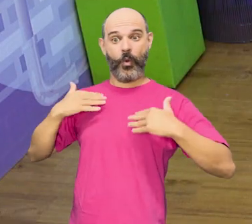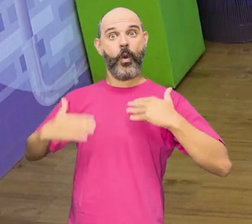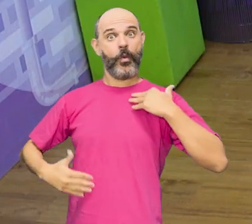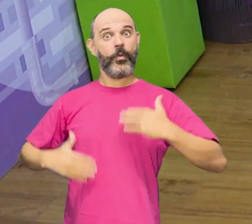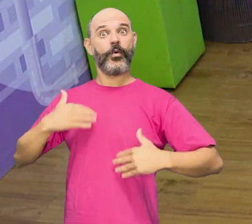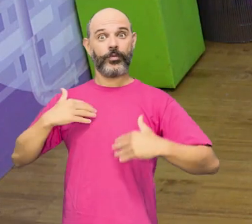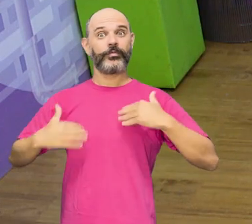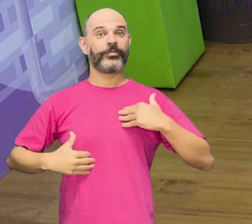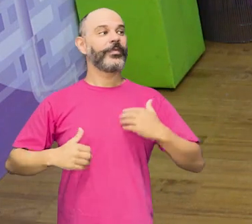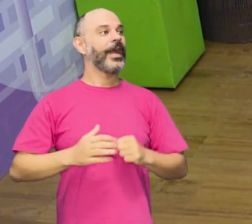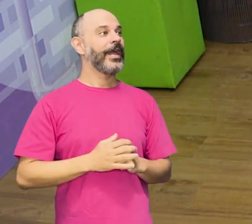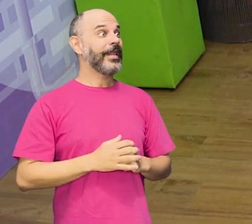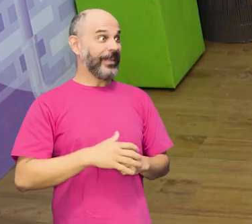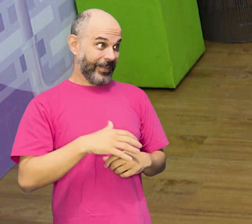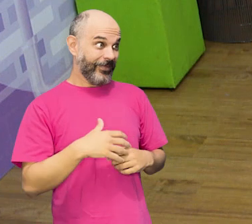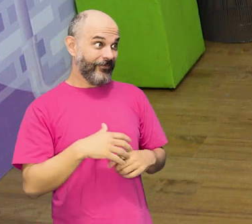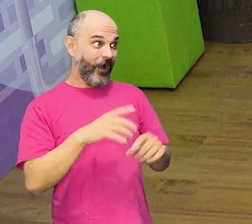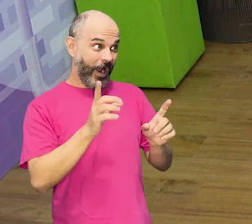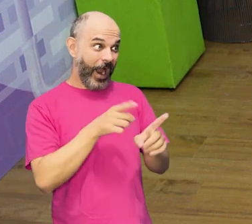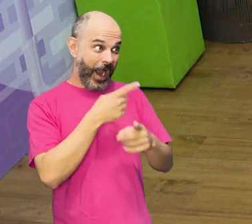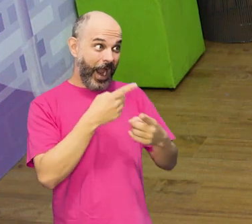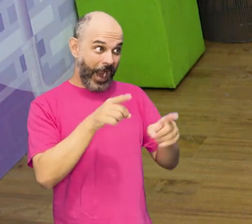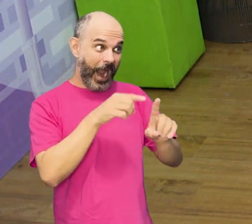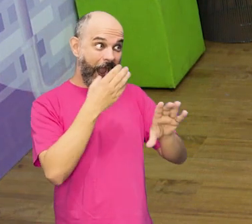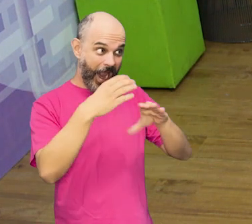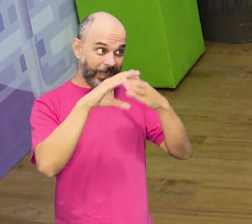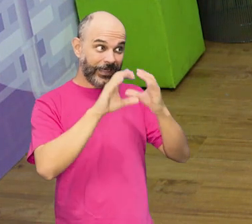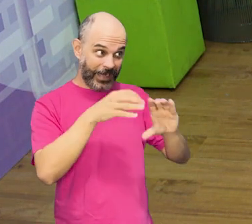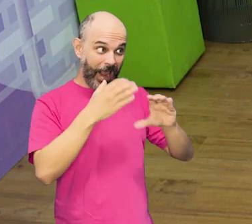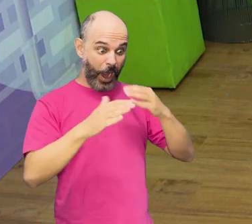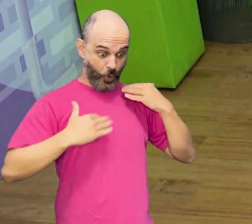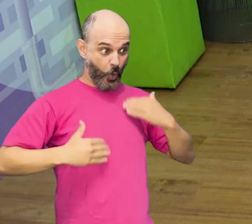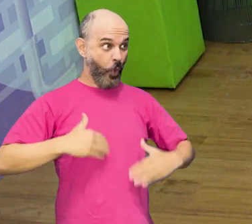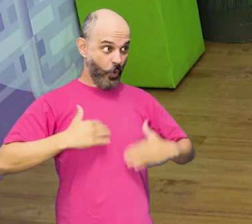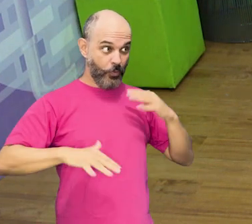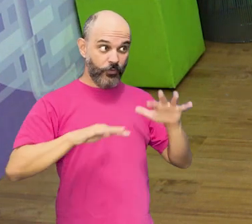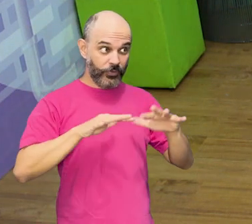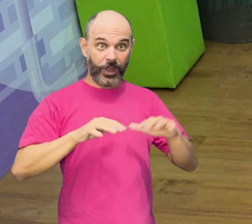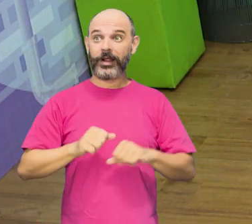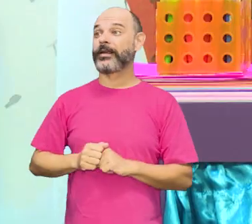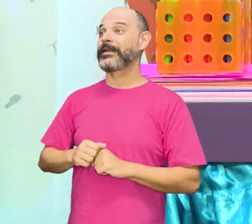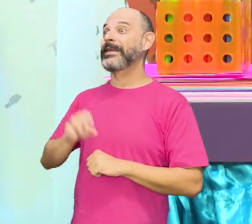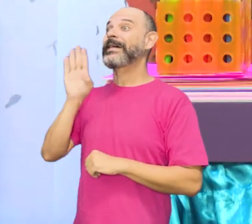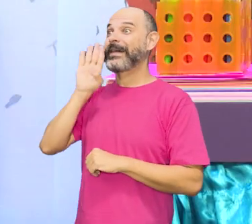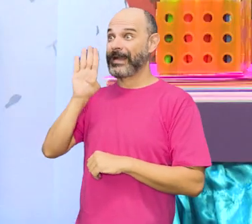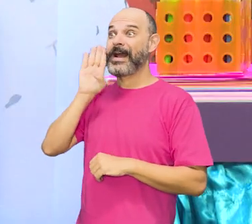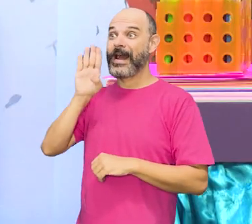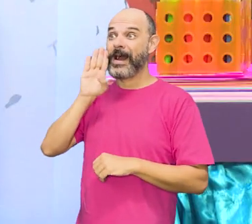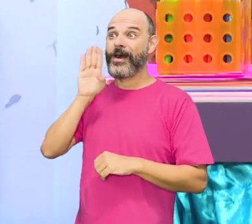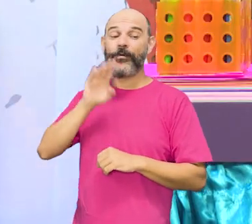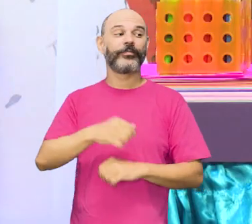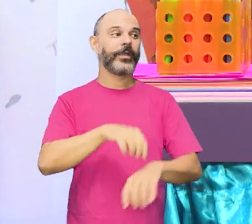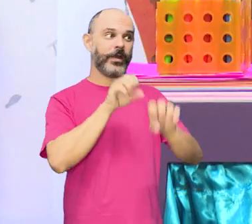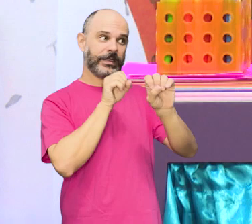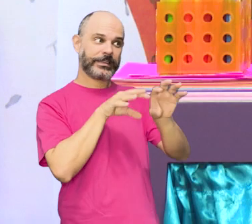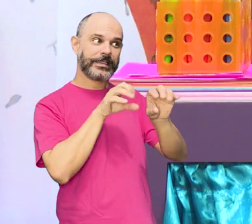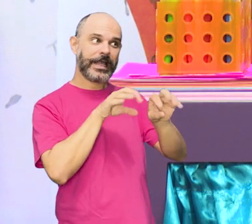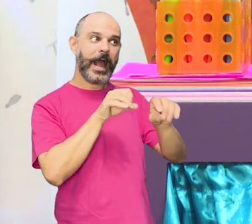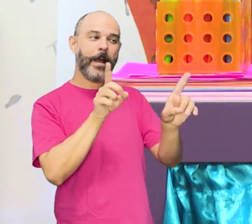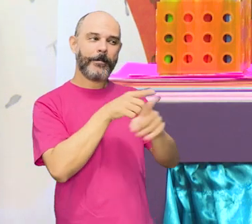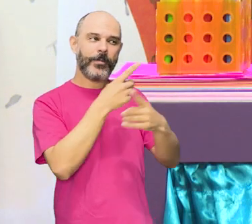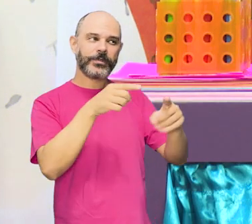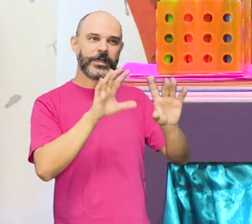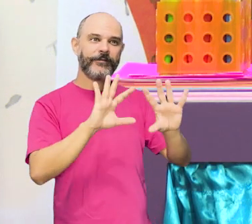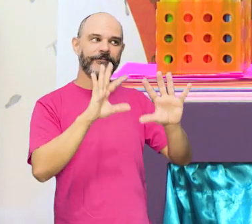E que tal a gente mexer o corpinho cantando? Eu acho mó legal. Então eu vou te ensinar